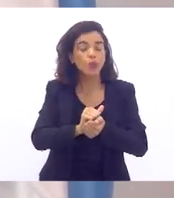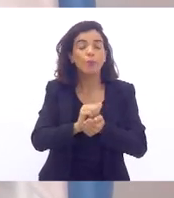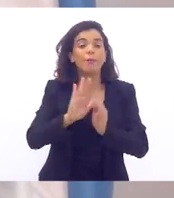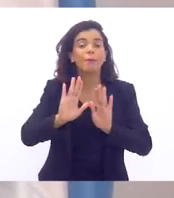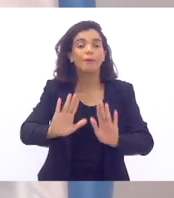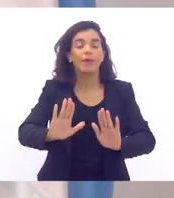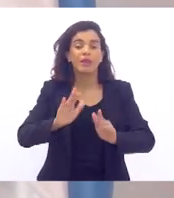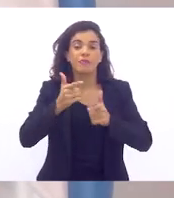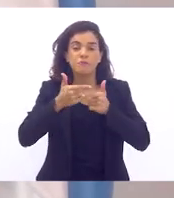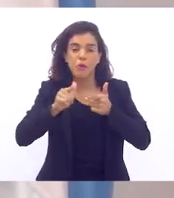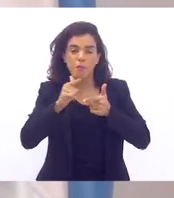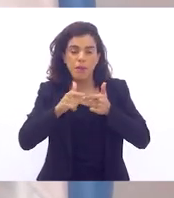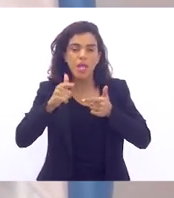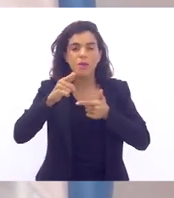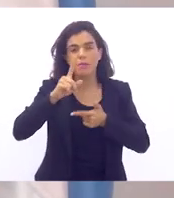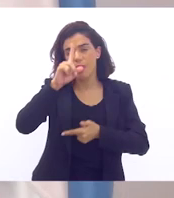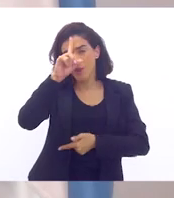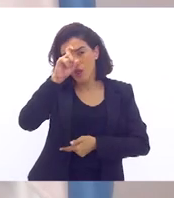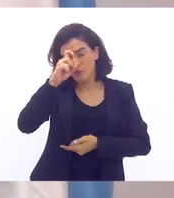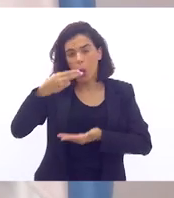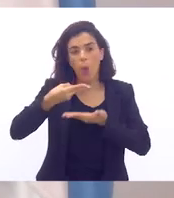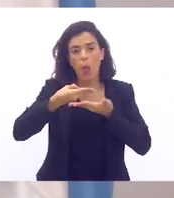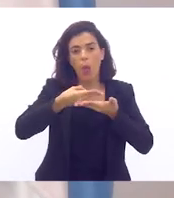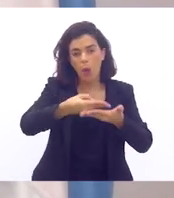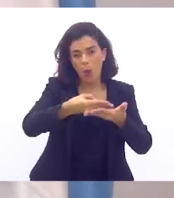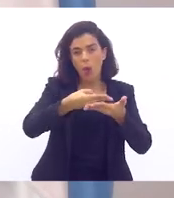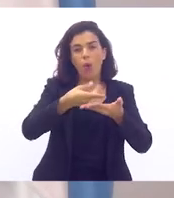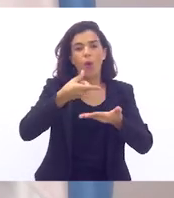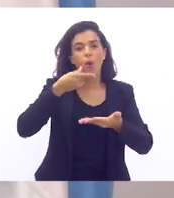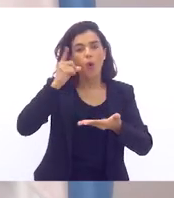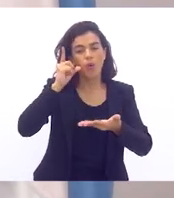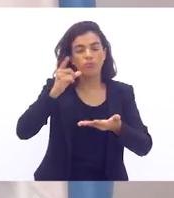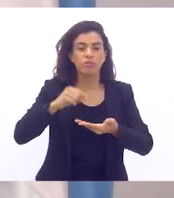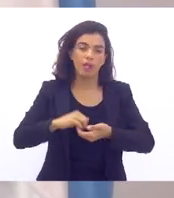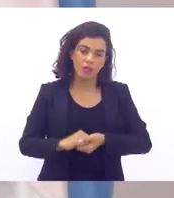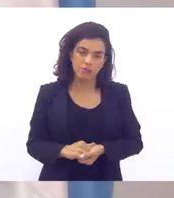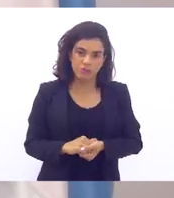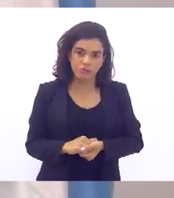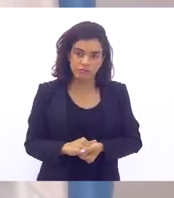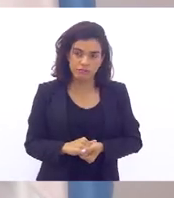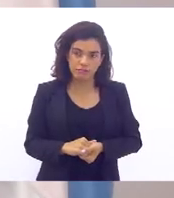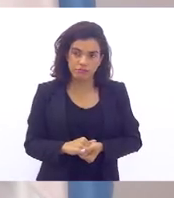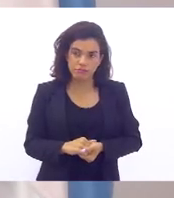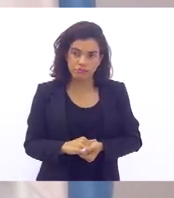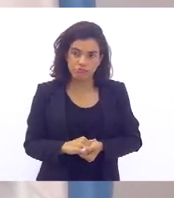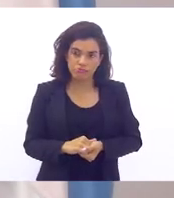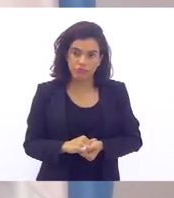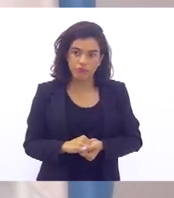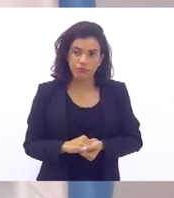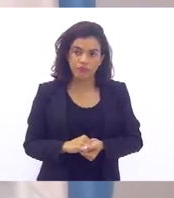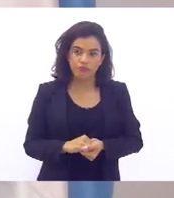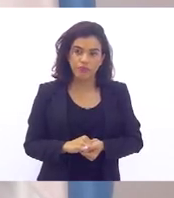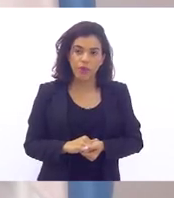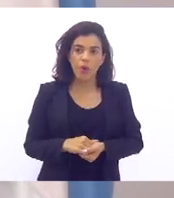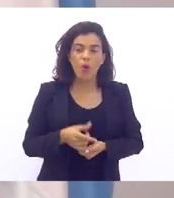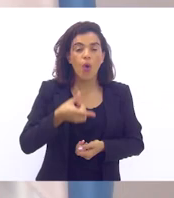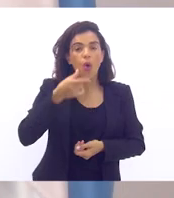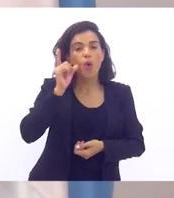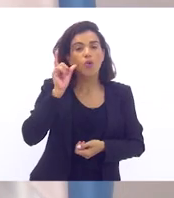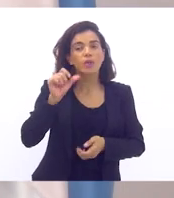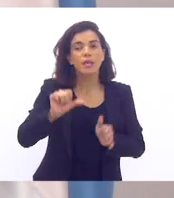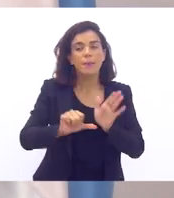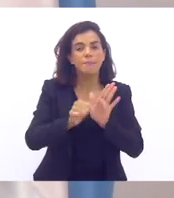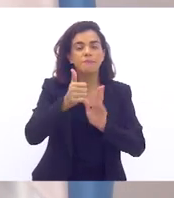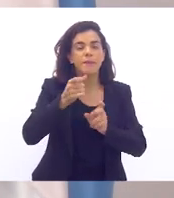e teve alta ontem final do dia ele foi o primeiro quando a gente teve a primeira reunião